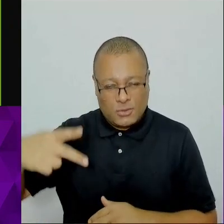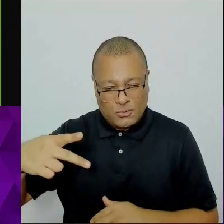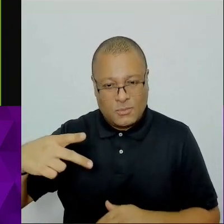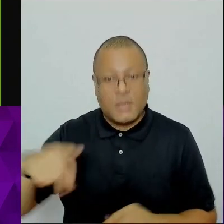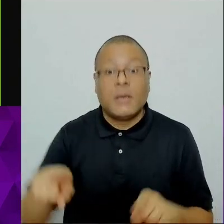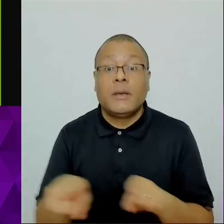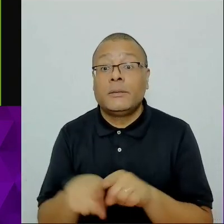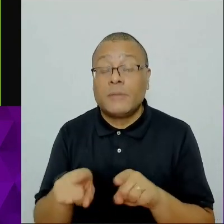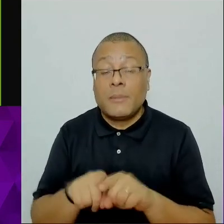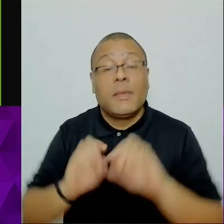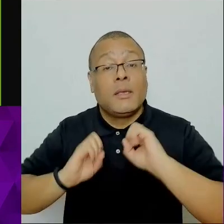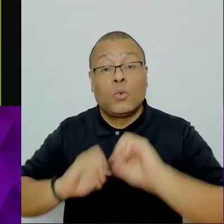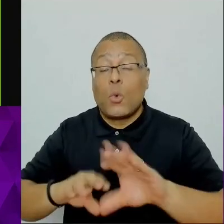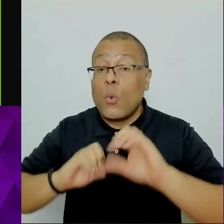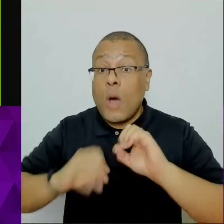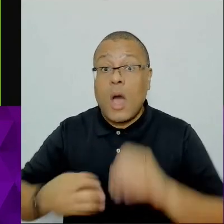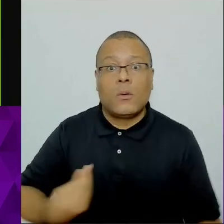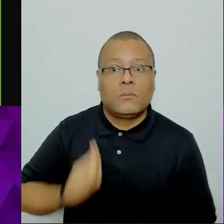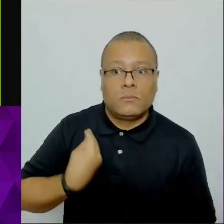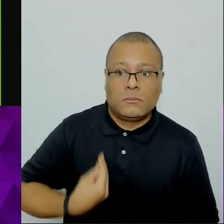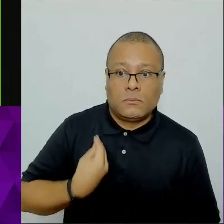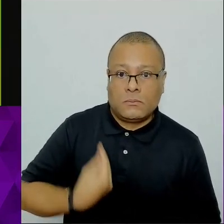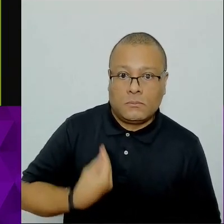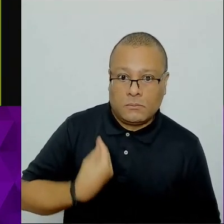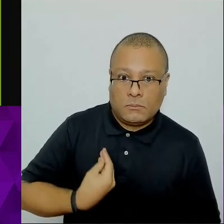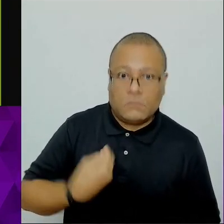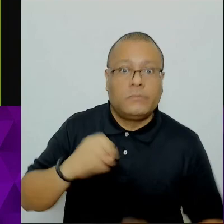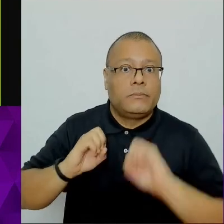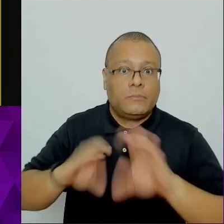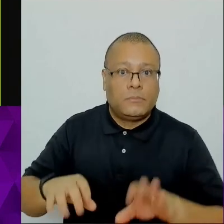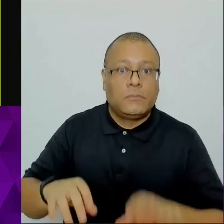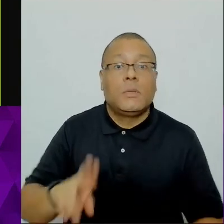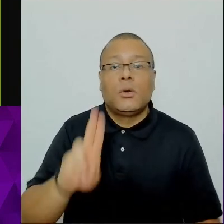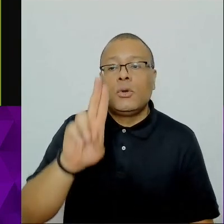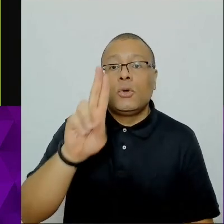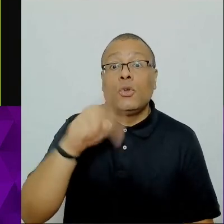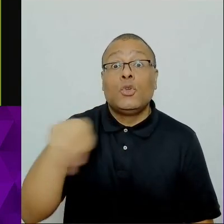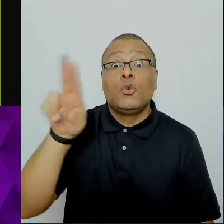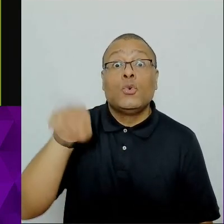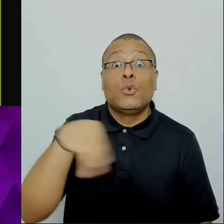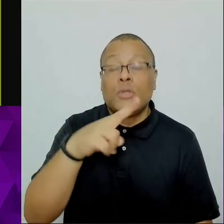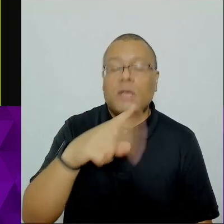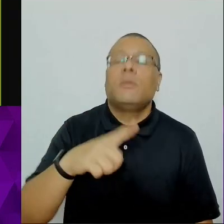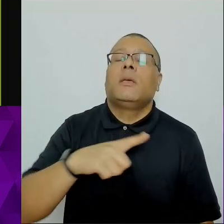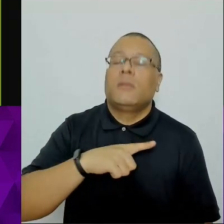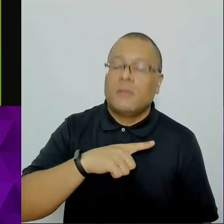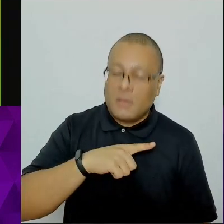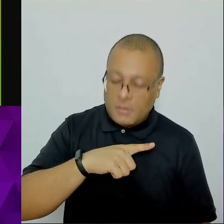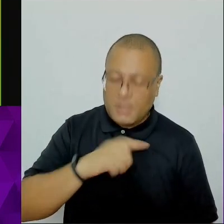também dou aulas ao vivo, dou aulas ali na Udemy, tem alguns cursos na Udemy também,